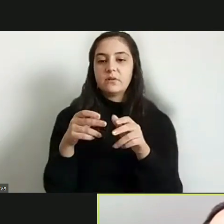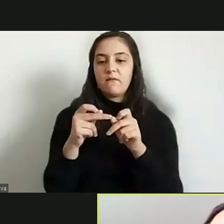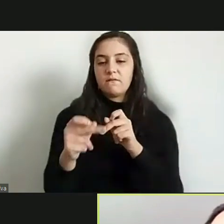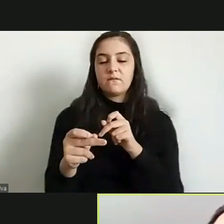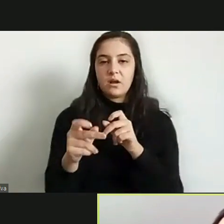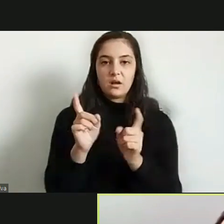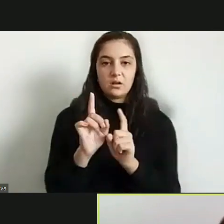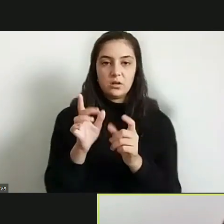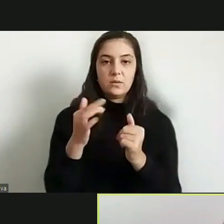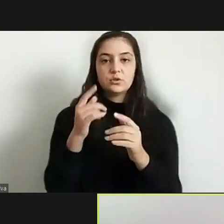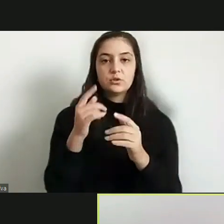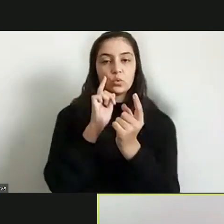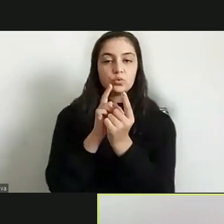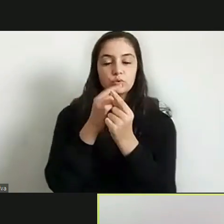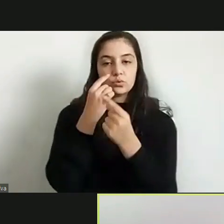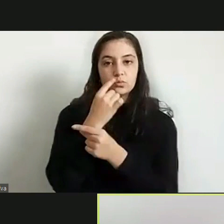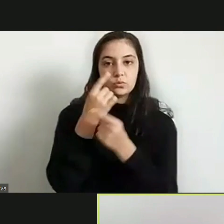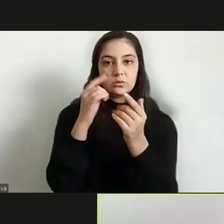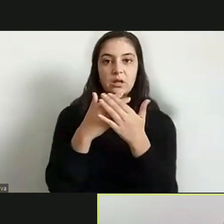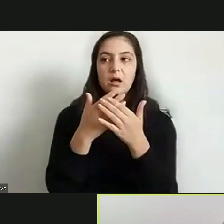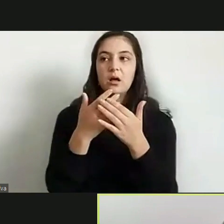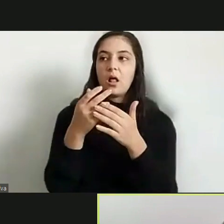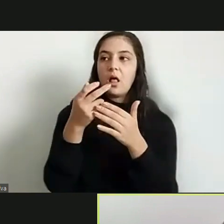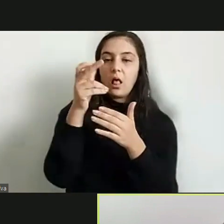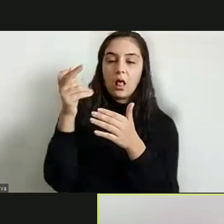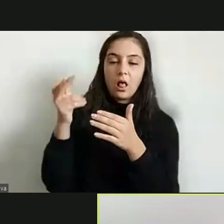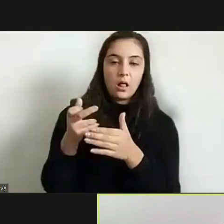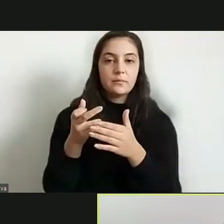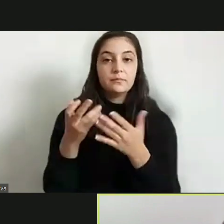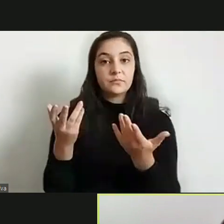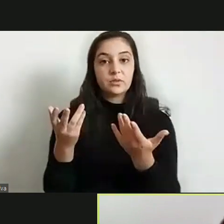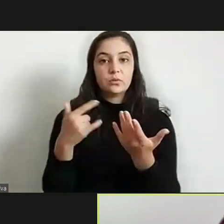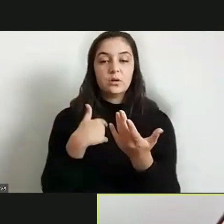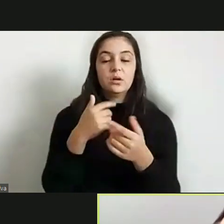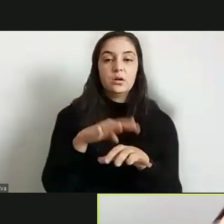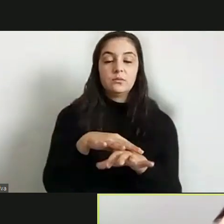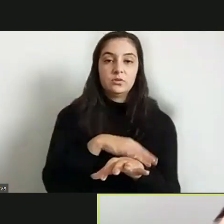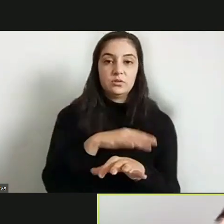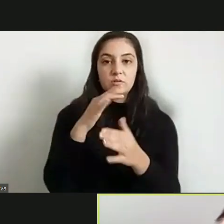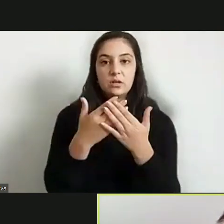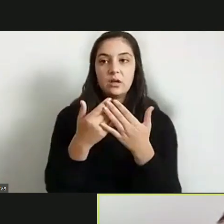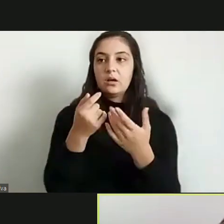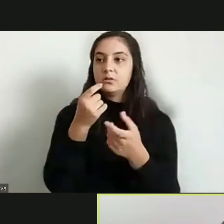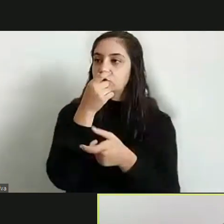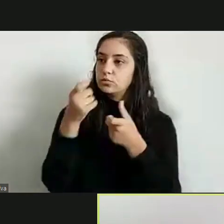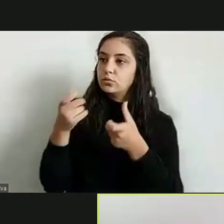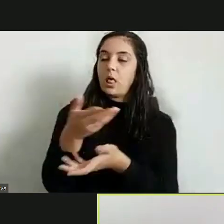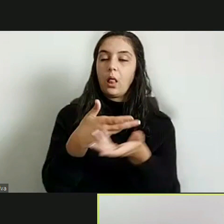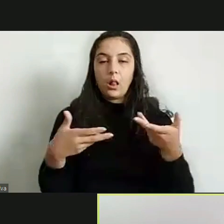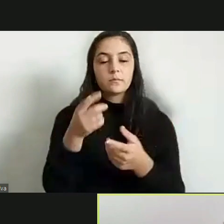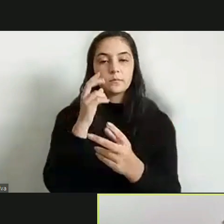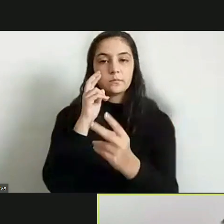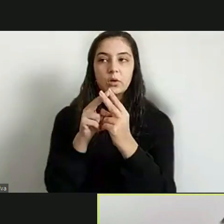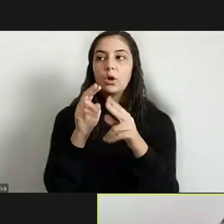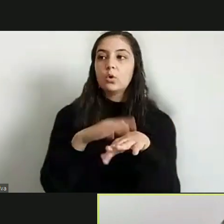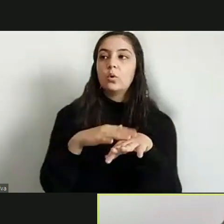as consultas públicas que são feitas fora de portas. E, portanto, que a administração vai ao encontro das pessoas, não porque seja